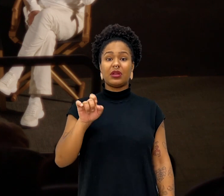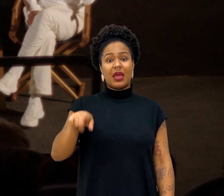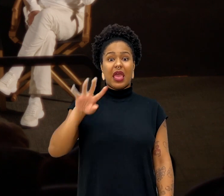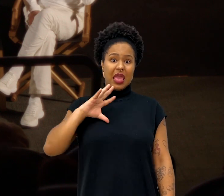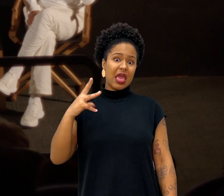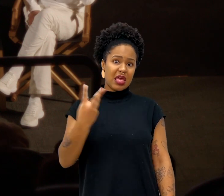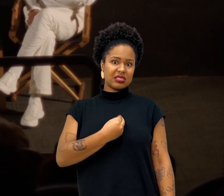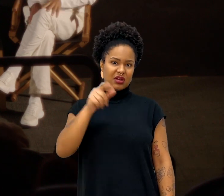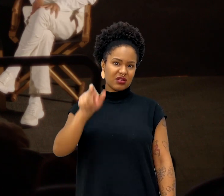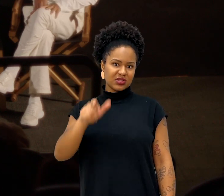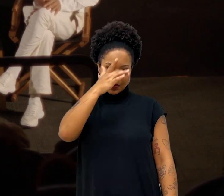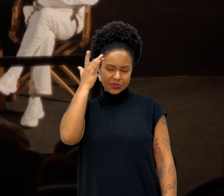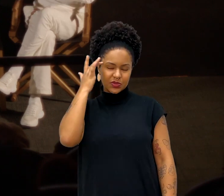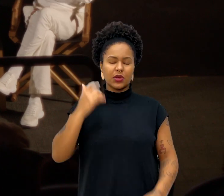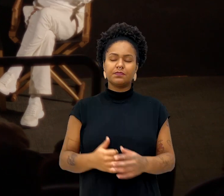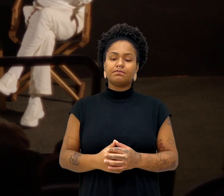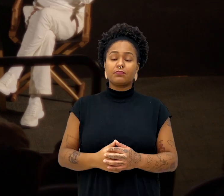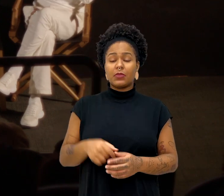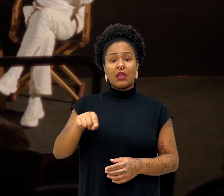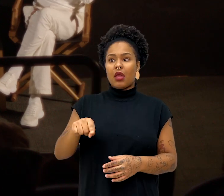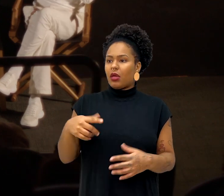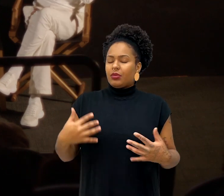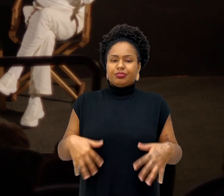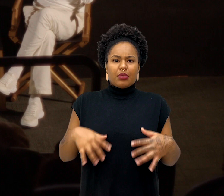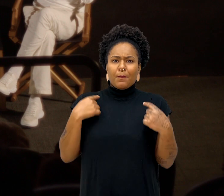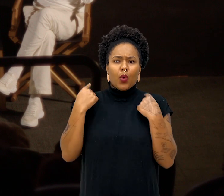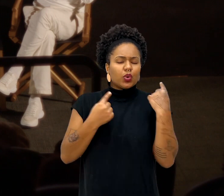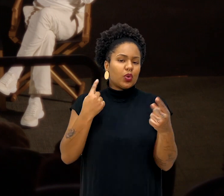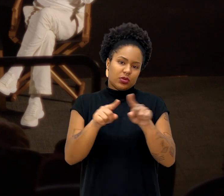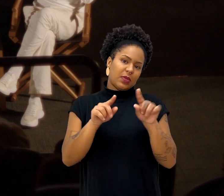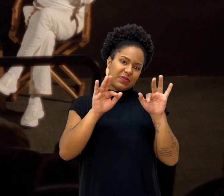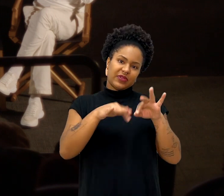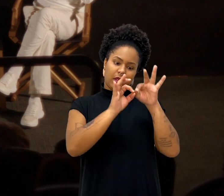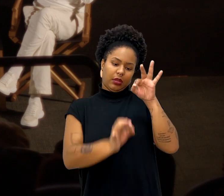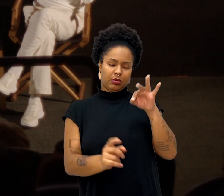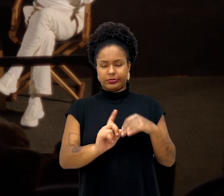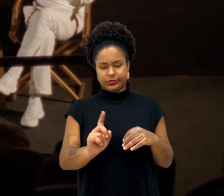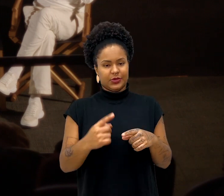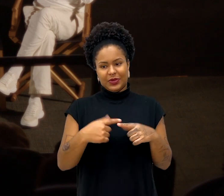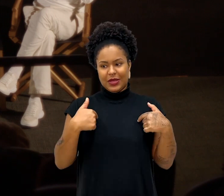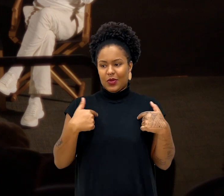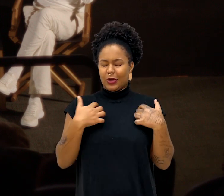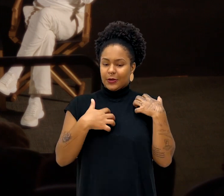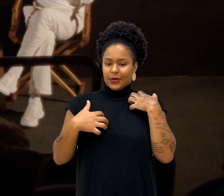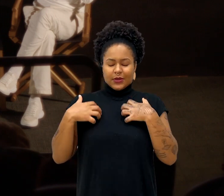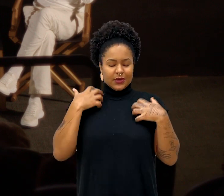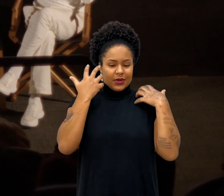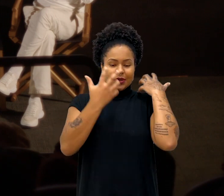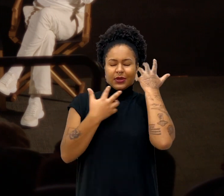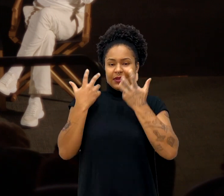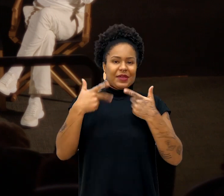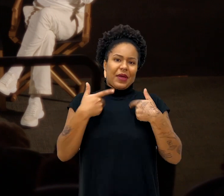avó, né, que tinha insulina, que é uma pessoa trans, é muito louco. E,